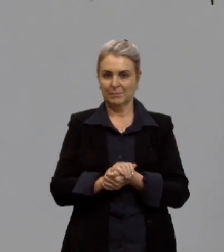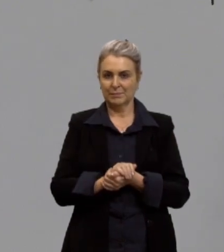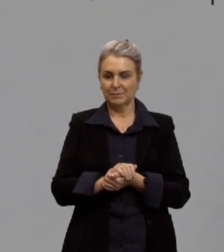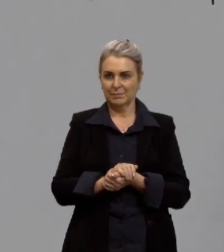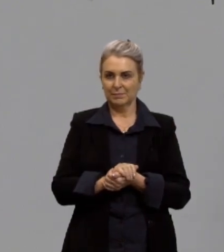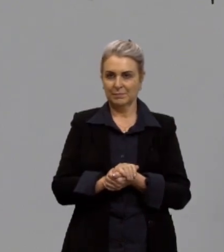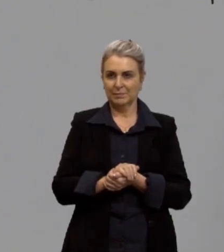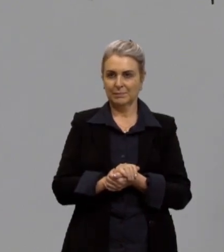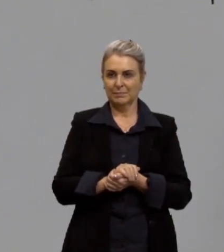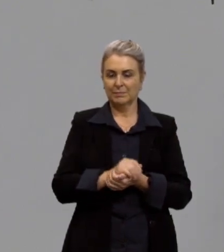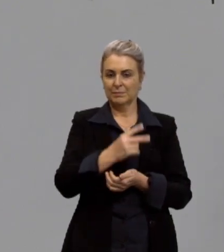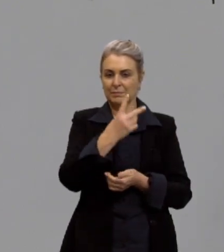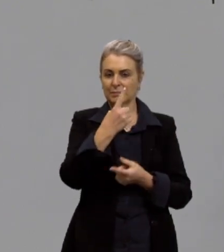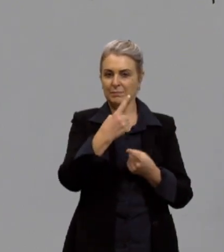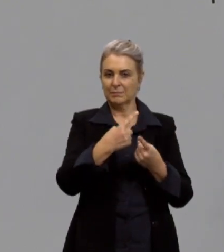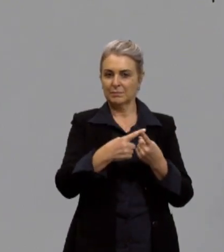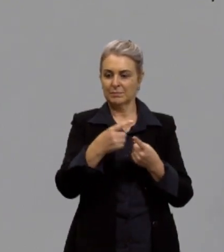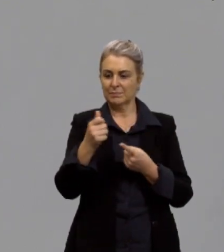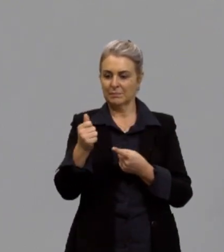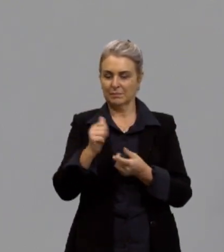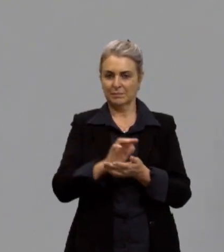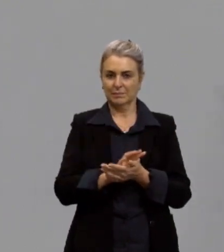sobre 2 vezes o a.